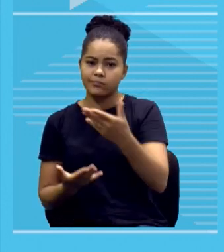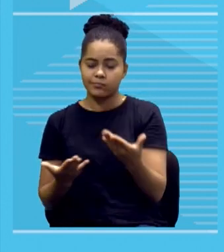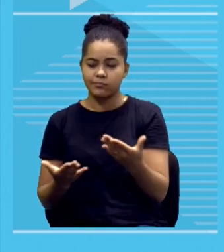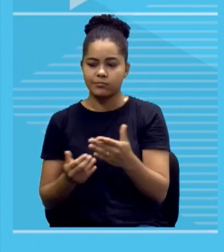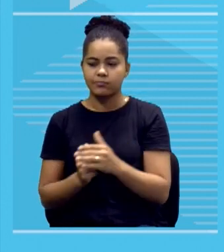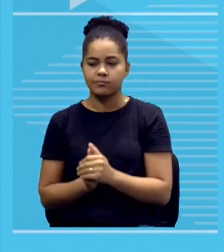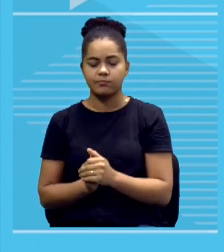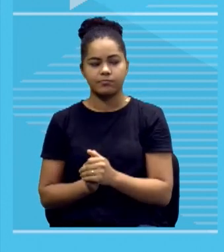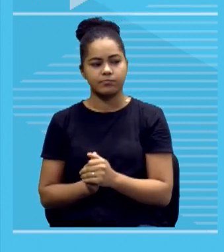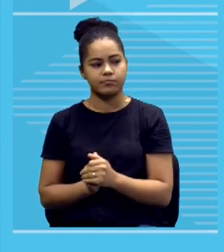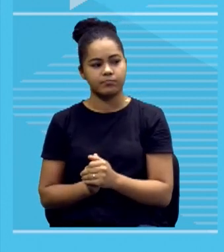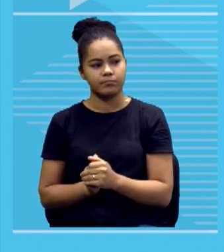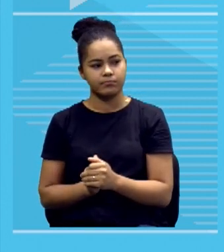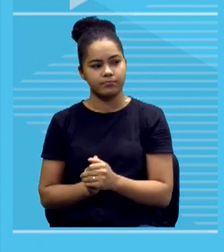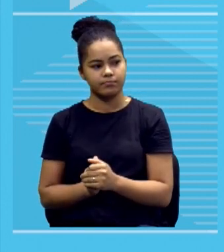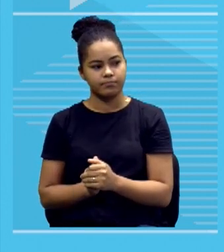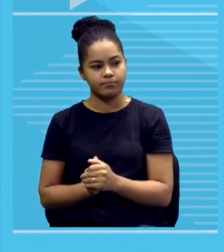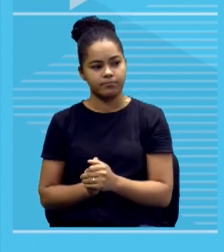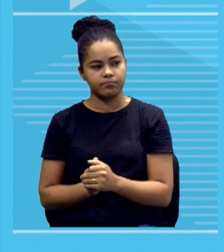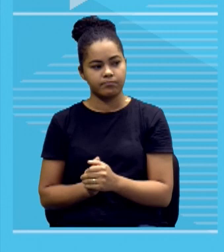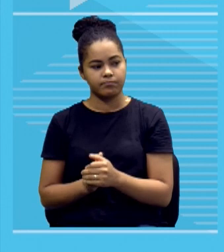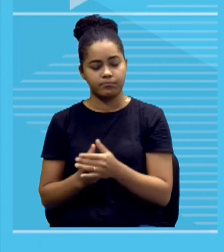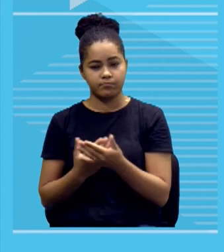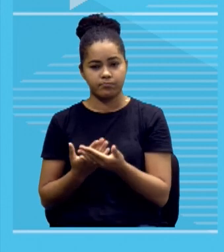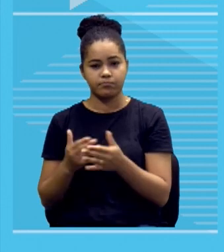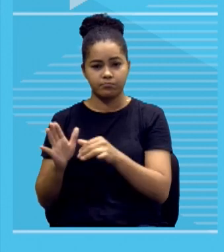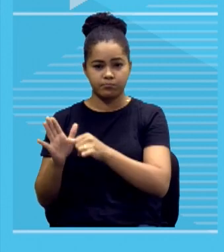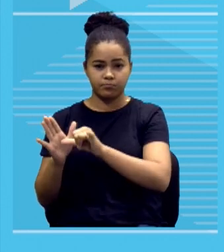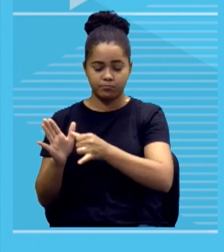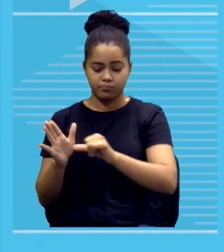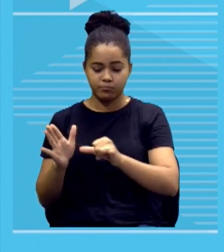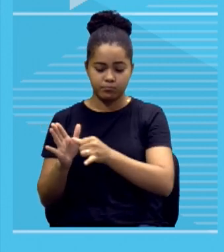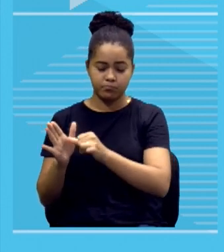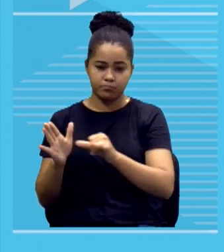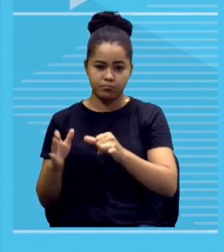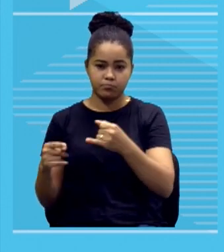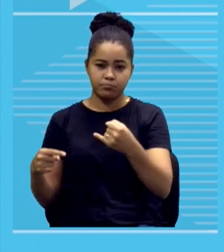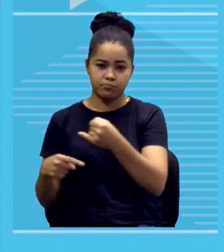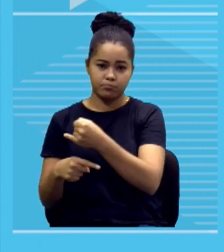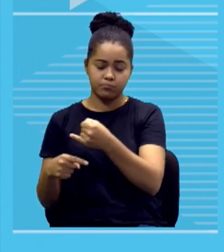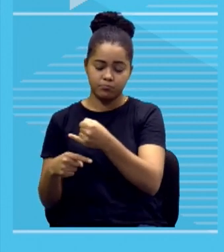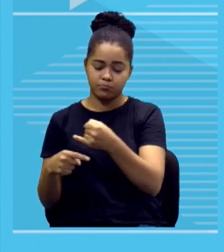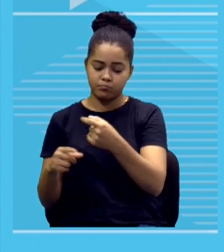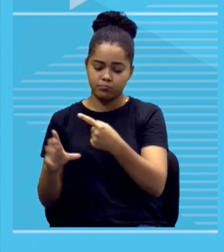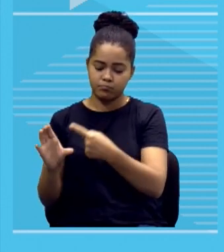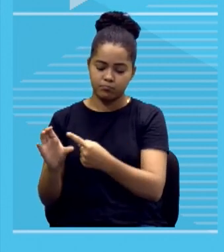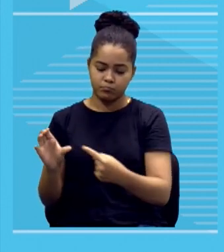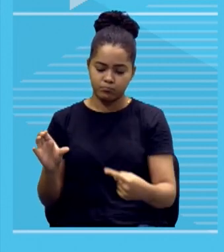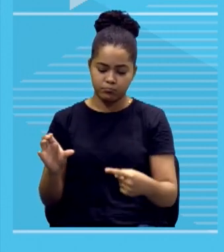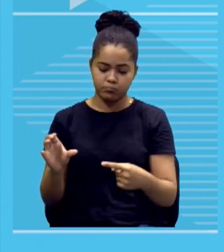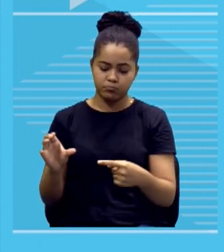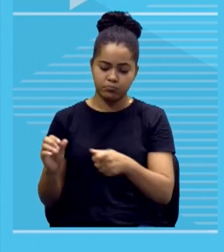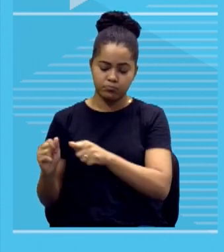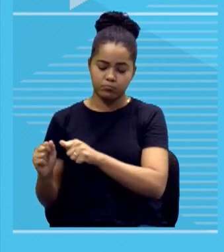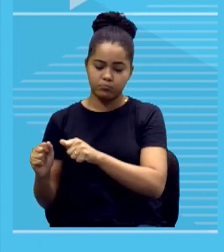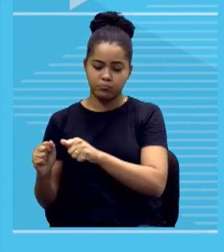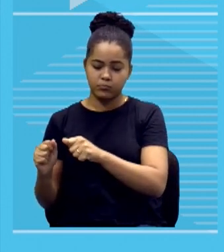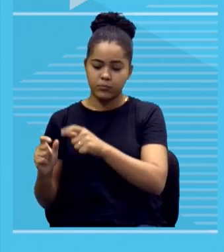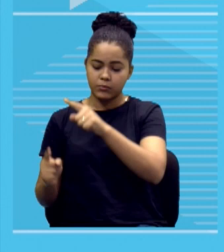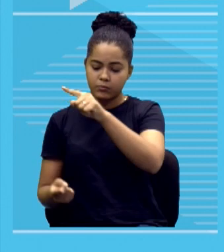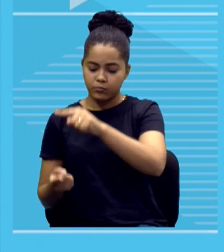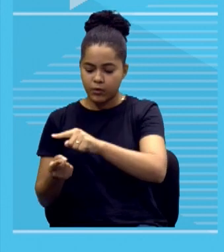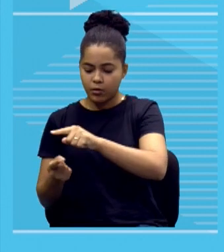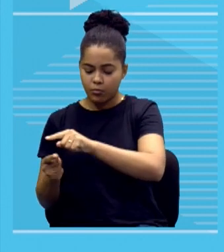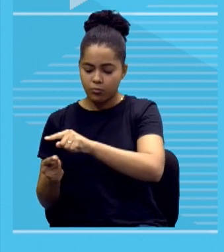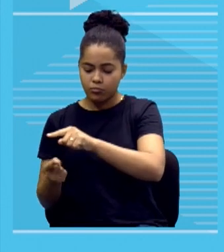Então, aqui, para um gerador, a corrente é da placa menor para a placa maior.